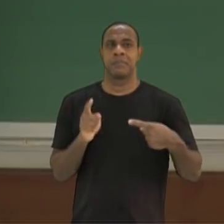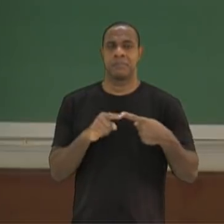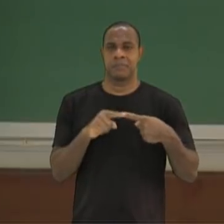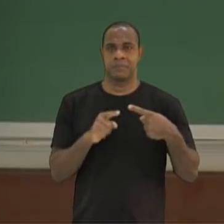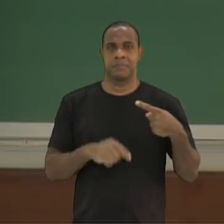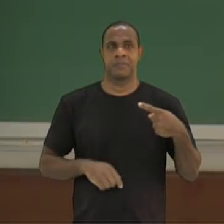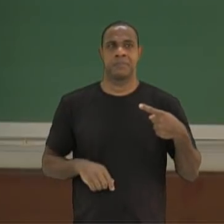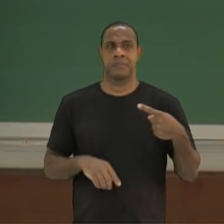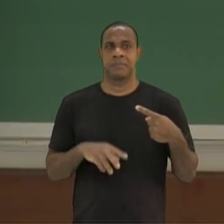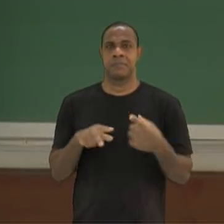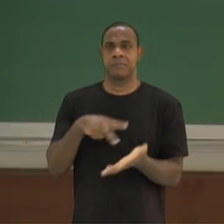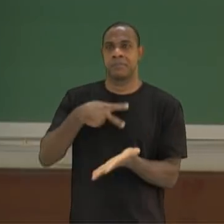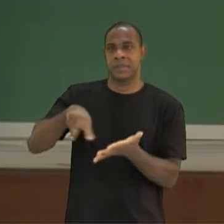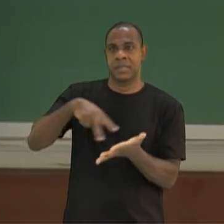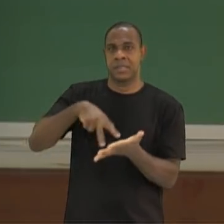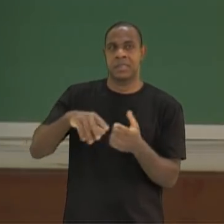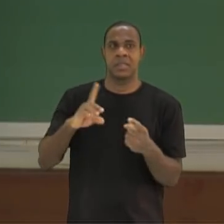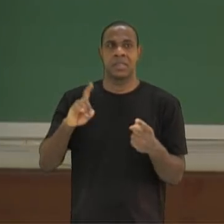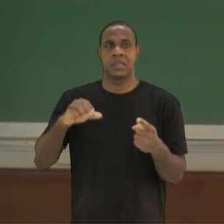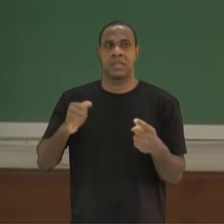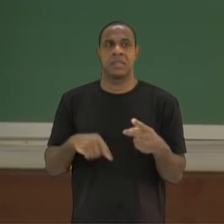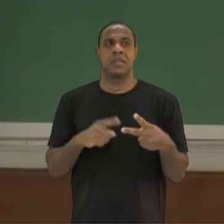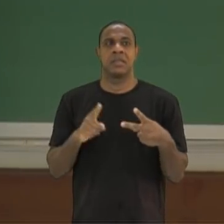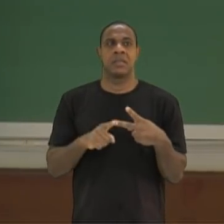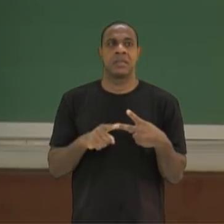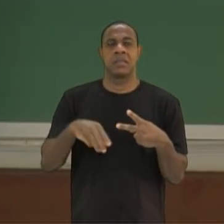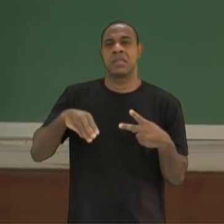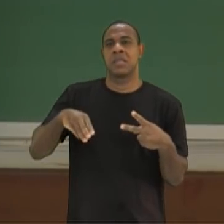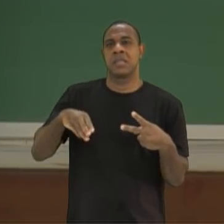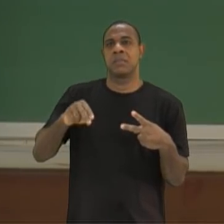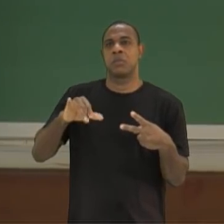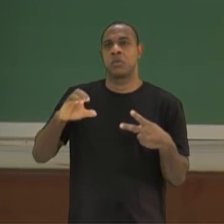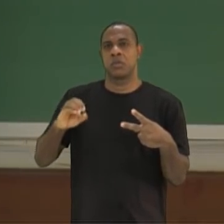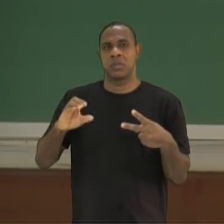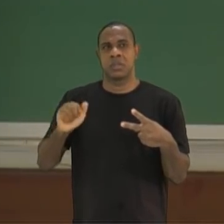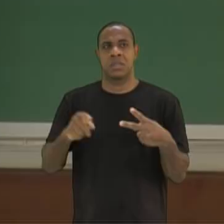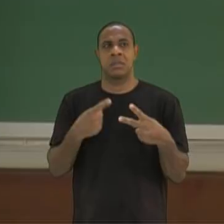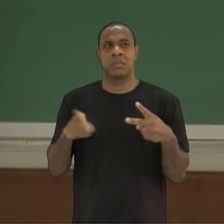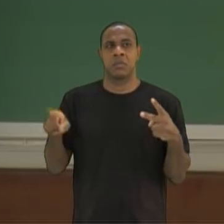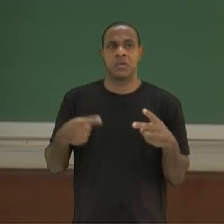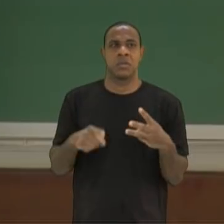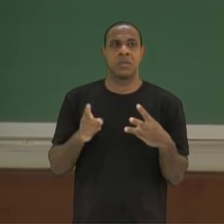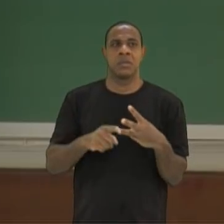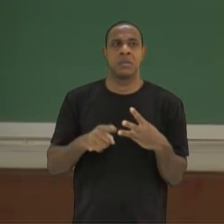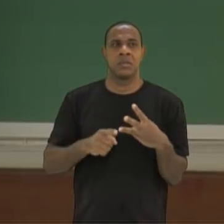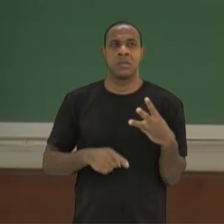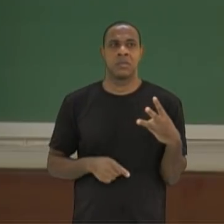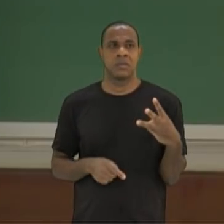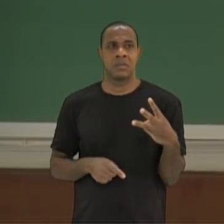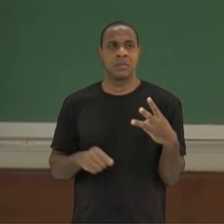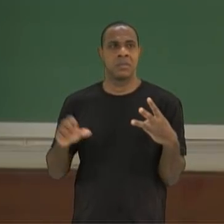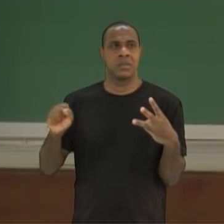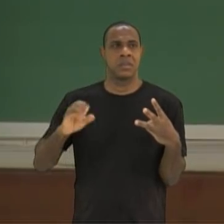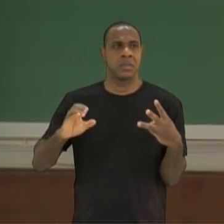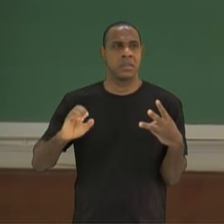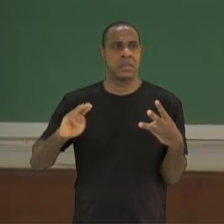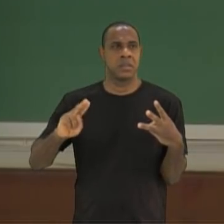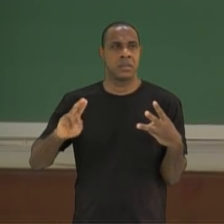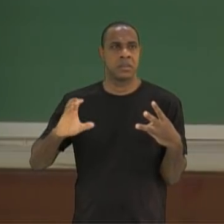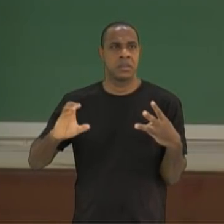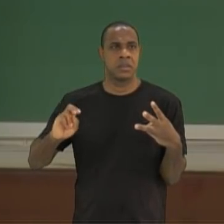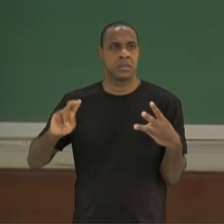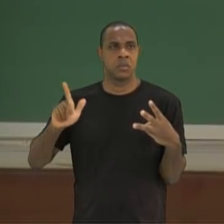tipo de arte. A music, né? A música. A sculpture. Lembra que a gente falou lá no comecinho